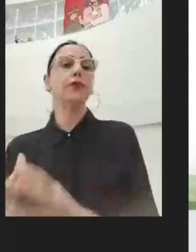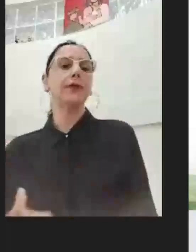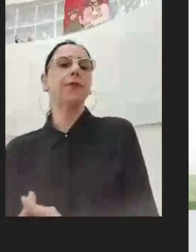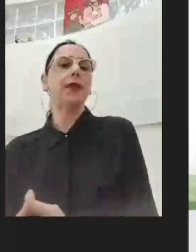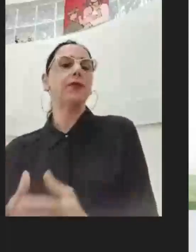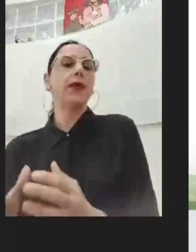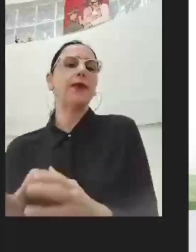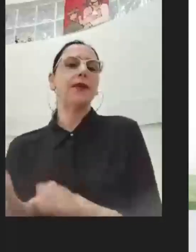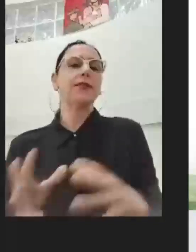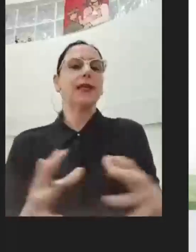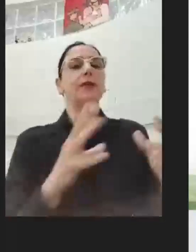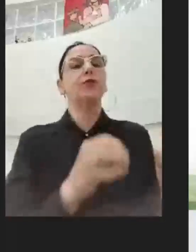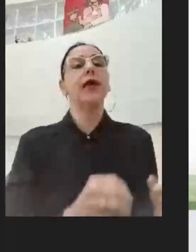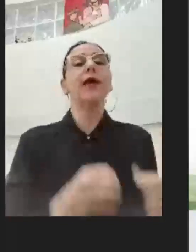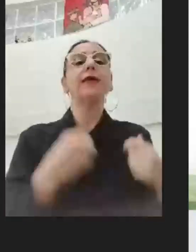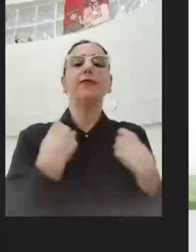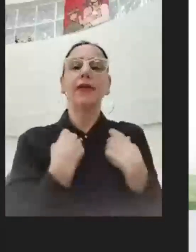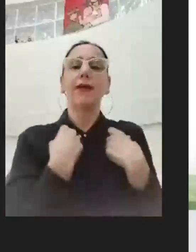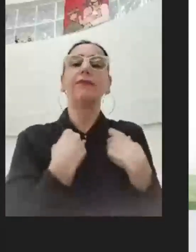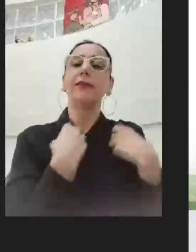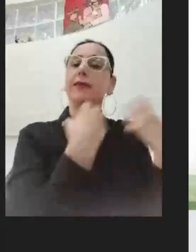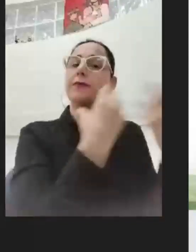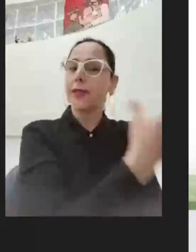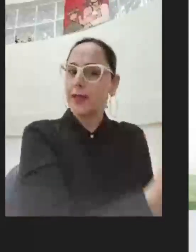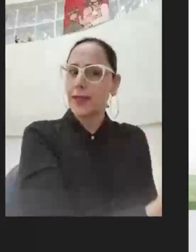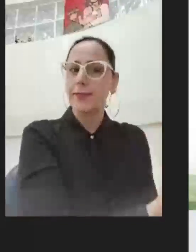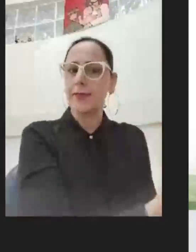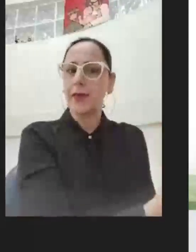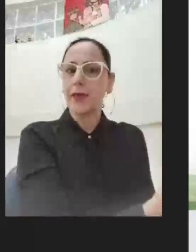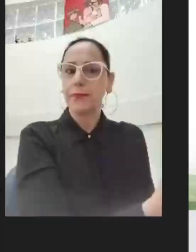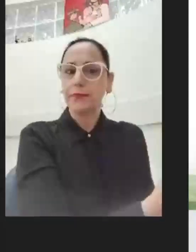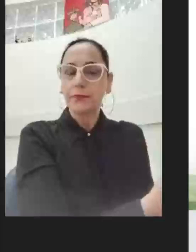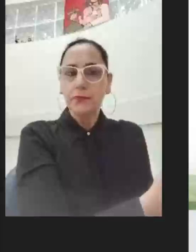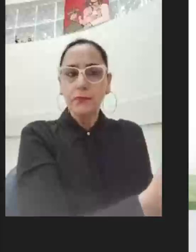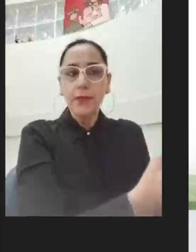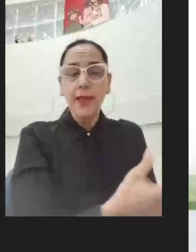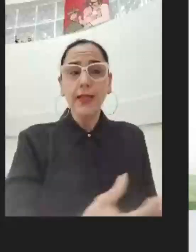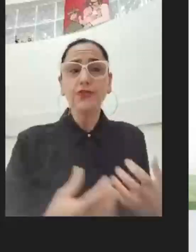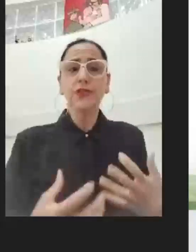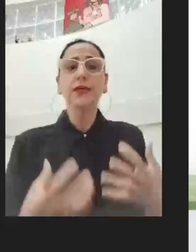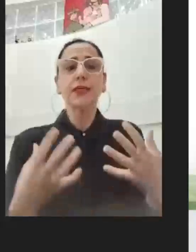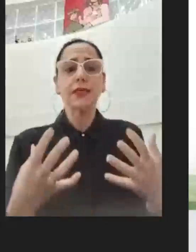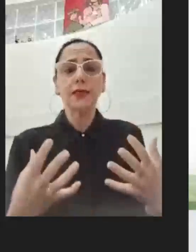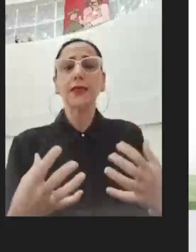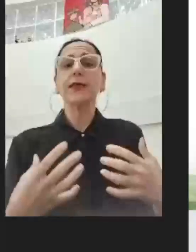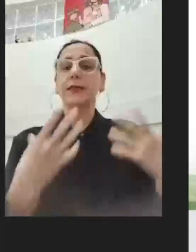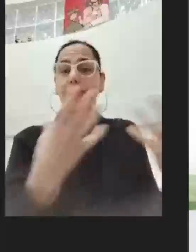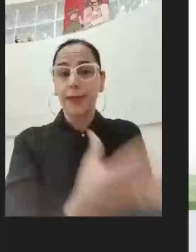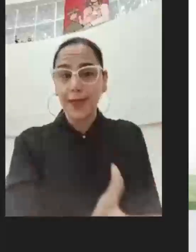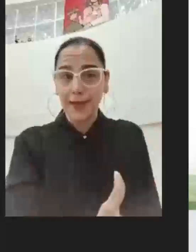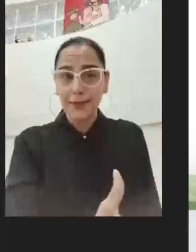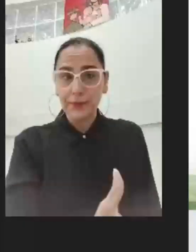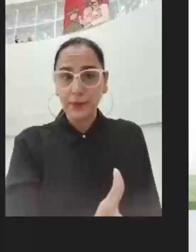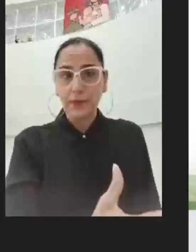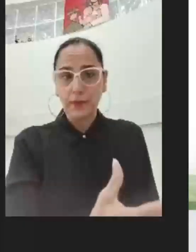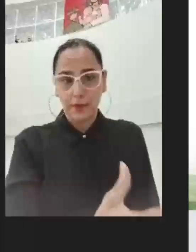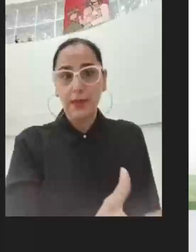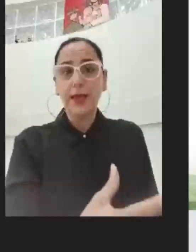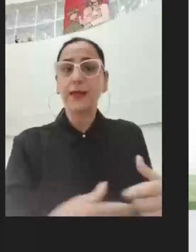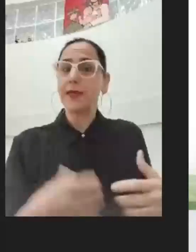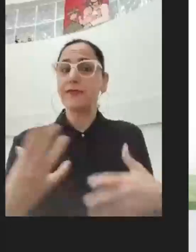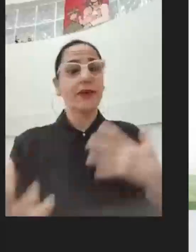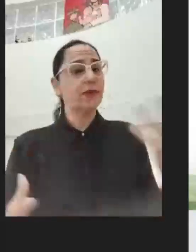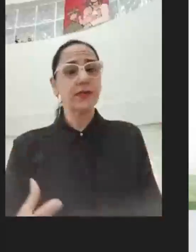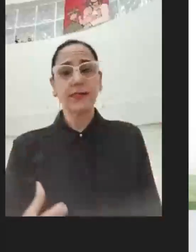dela. E, ao mesmo tempo, ela não era mais aquela mulher que ficava ali para aquele bebê. Ela tinha que